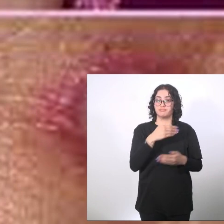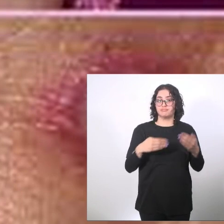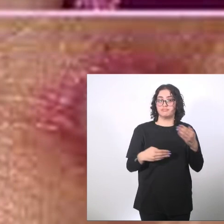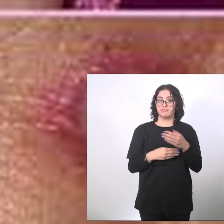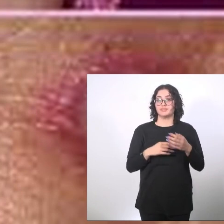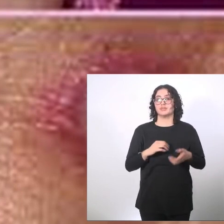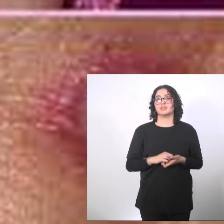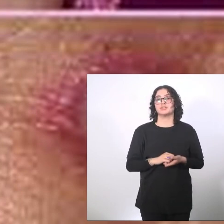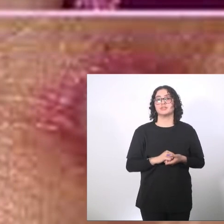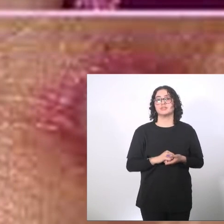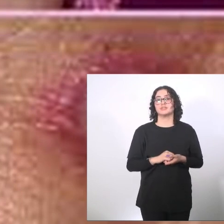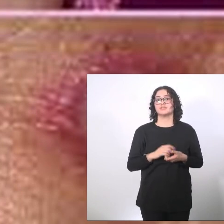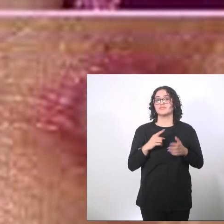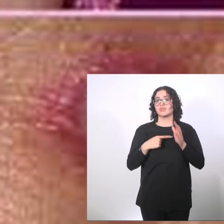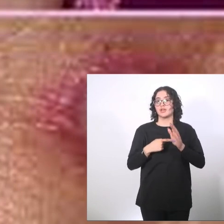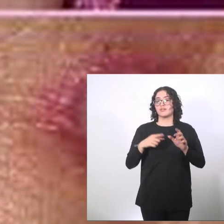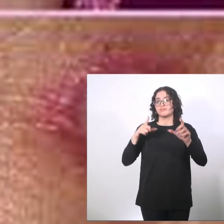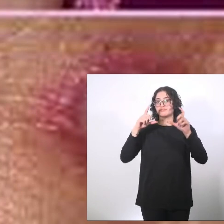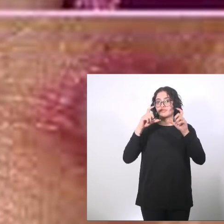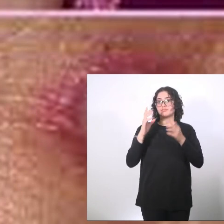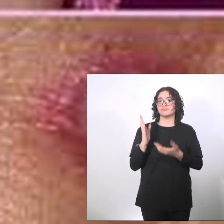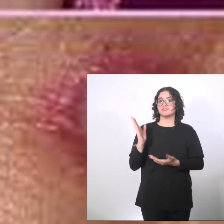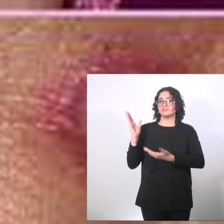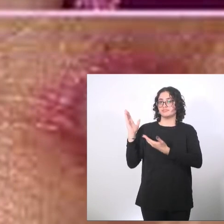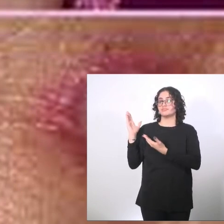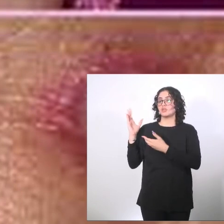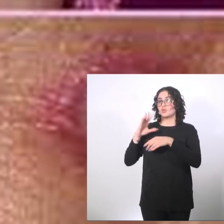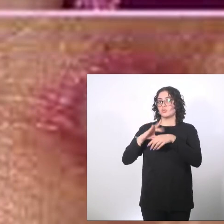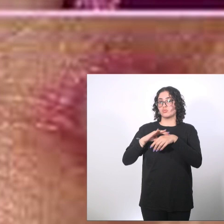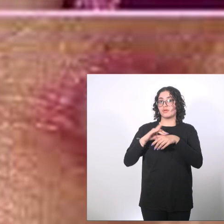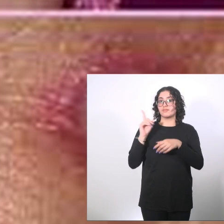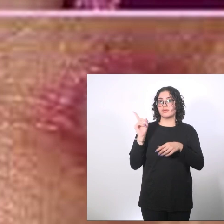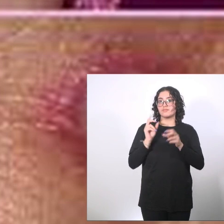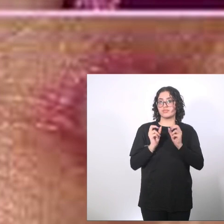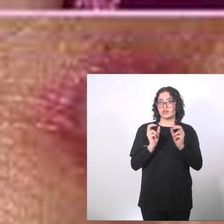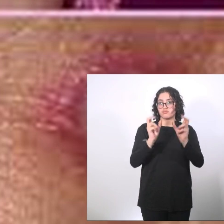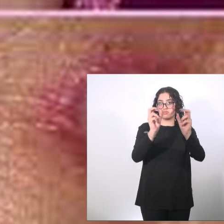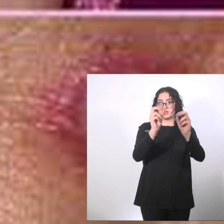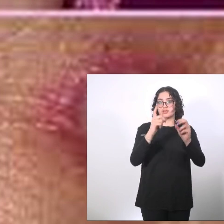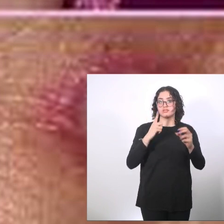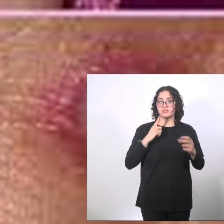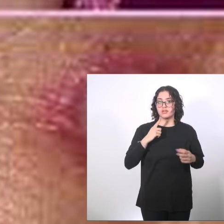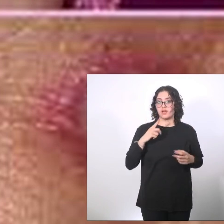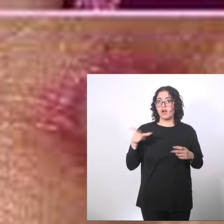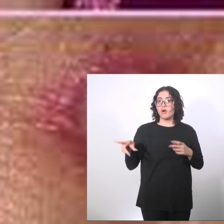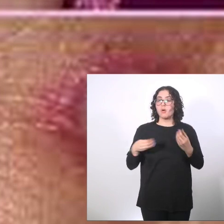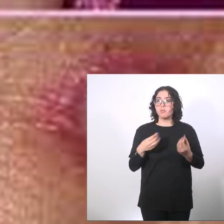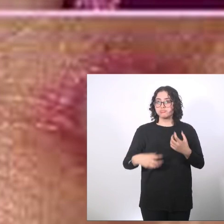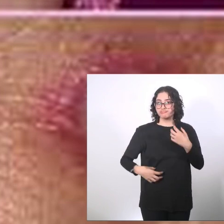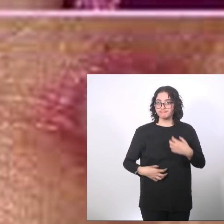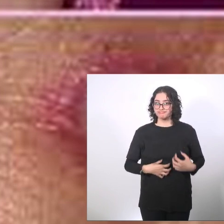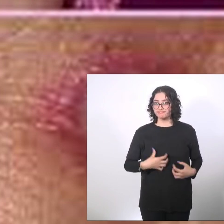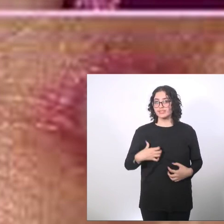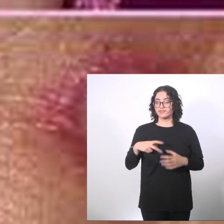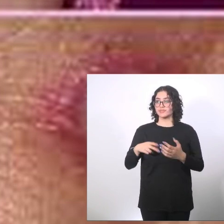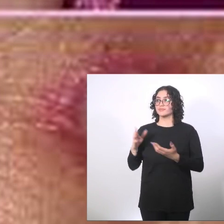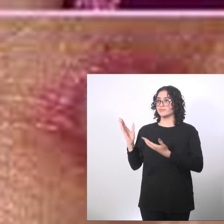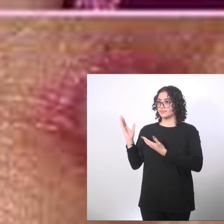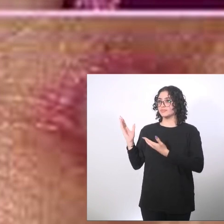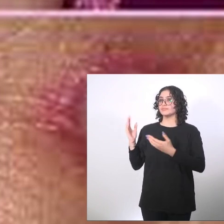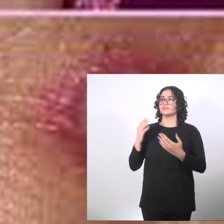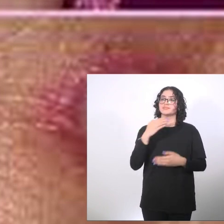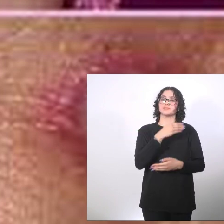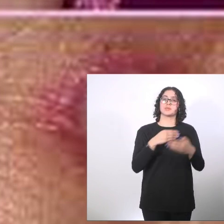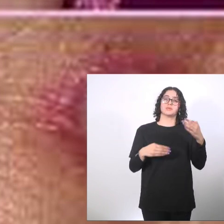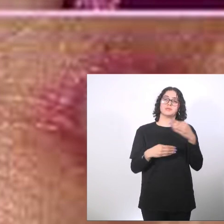Aqui é uma fotografia do monkeypox, né? Então, vocês estão vendo que a gente tem vesículas, as lesões estão no mesmo estágio de evolução.